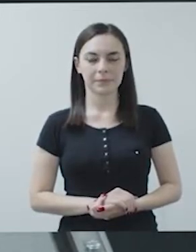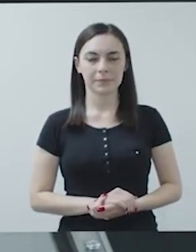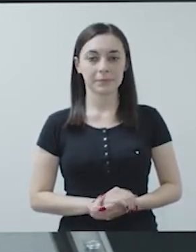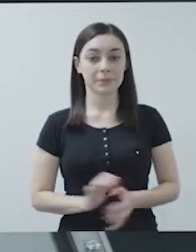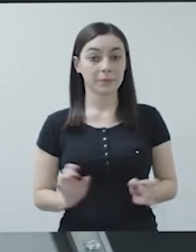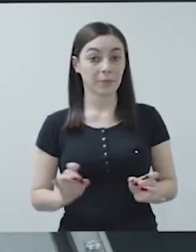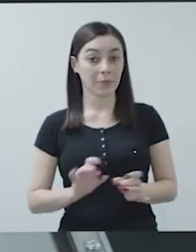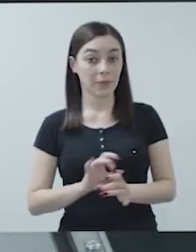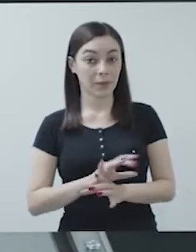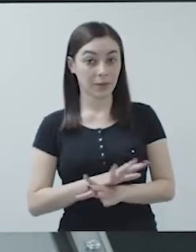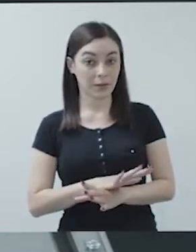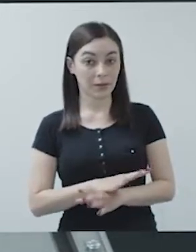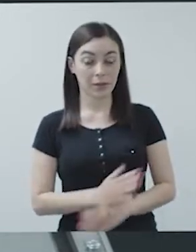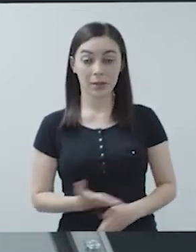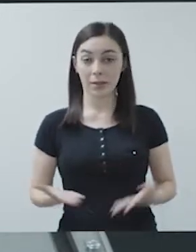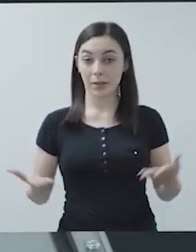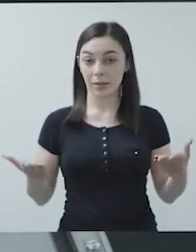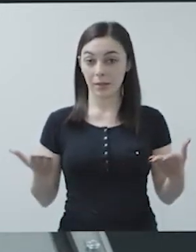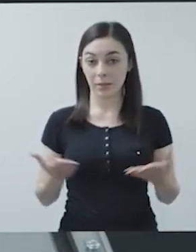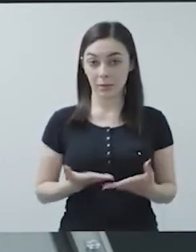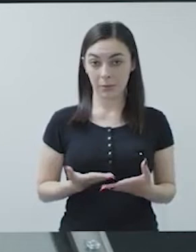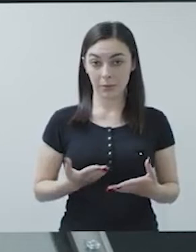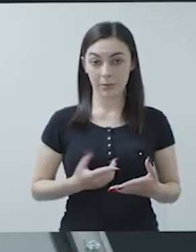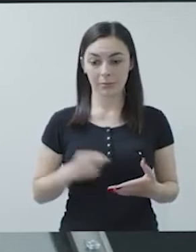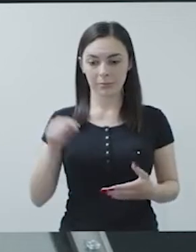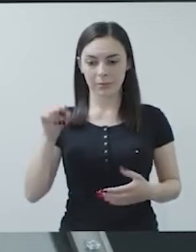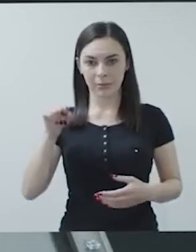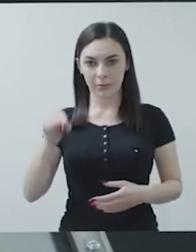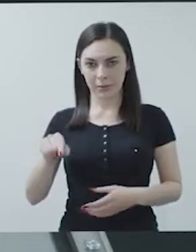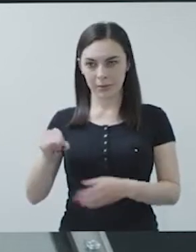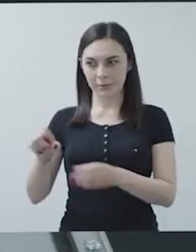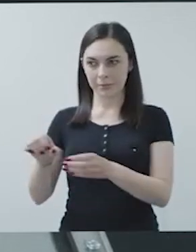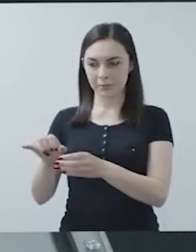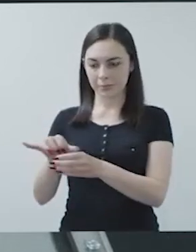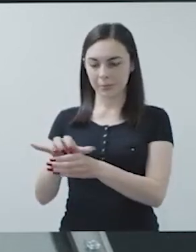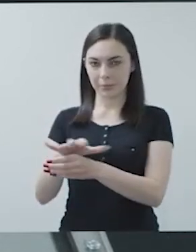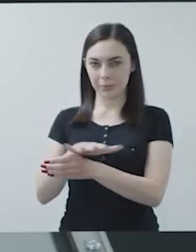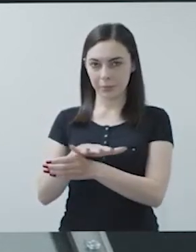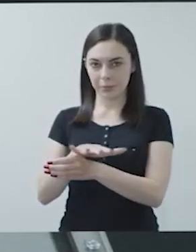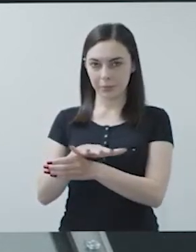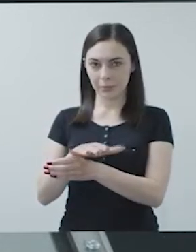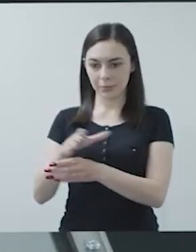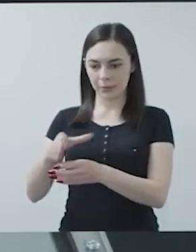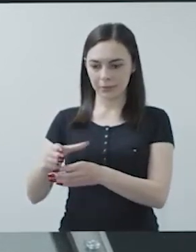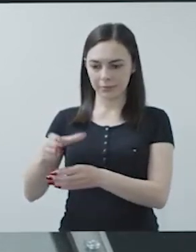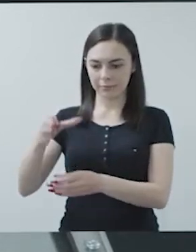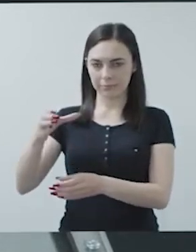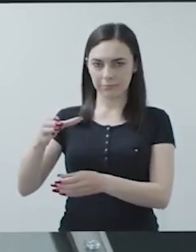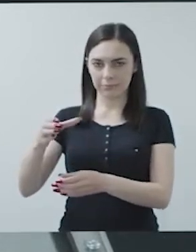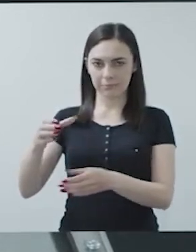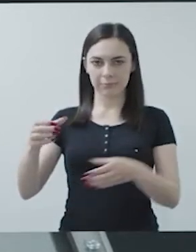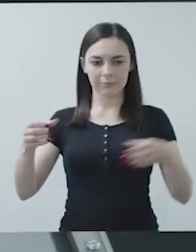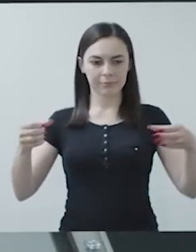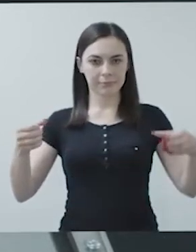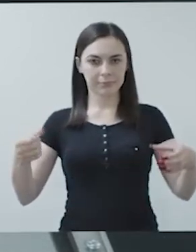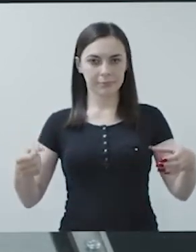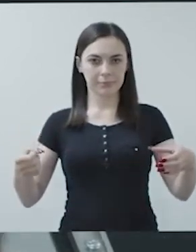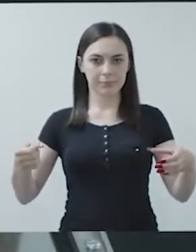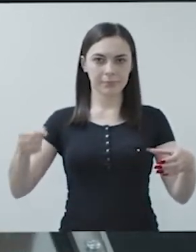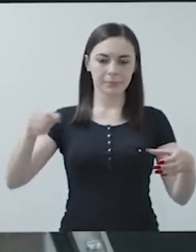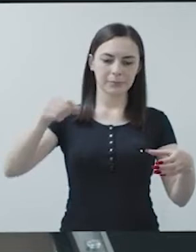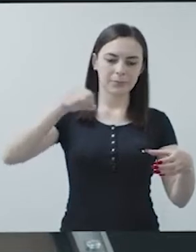E agora eu vou despejar todo esse conteúdo que está, essa quantidade de líquido que está dentro dessa caneca